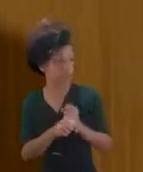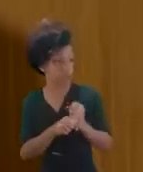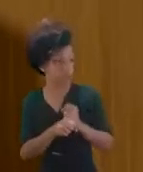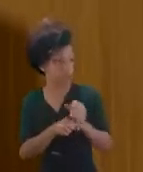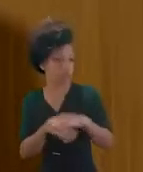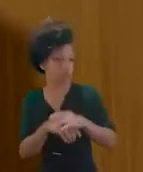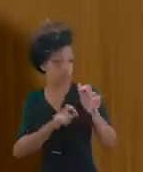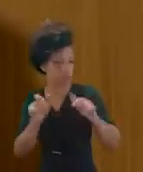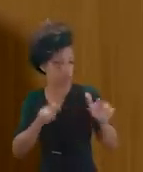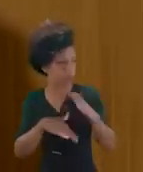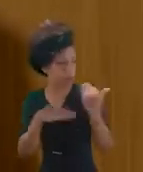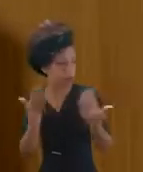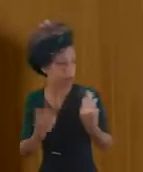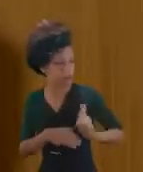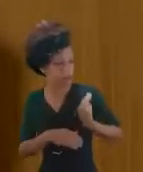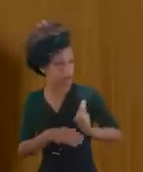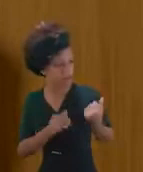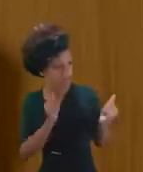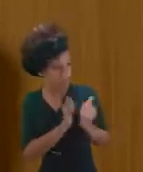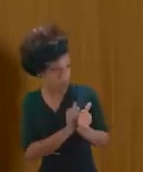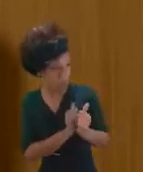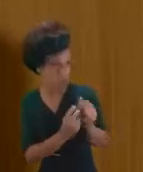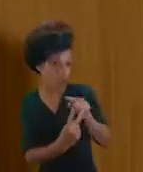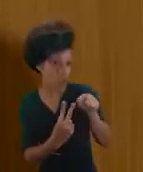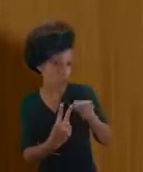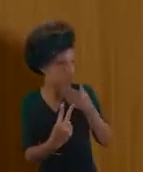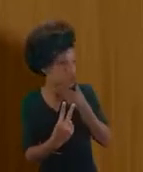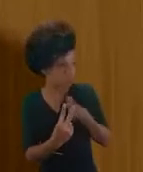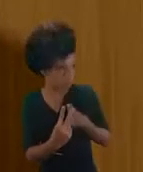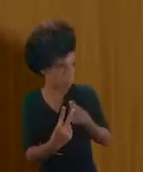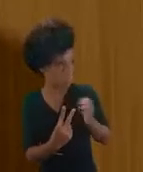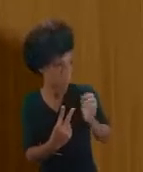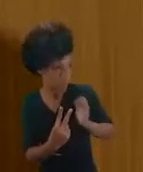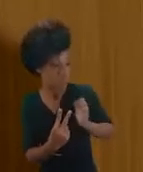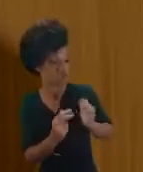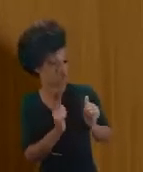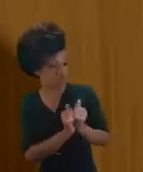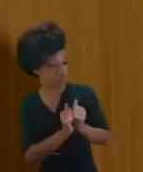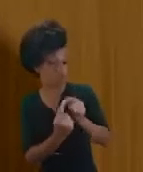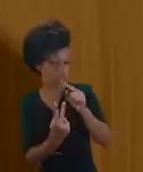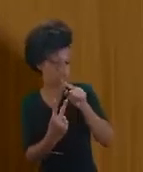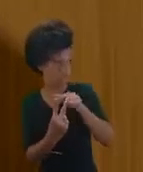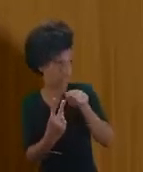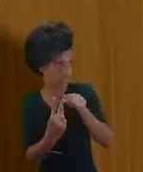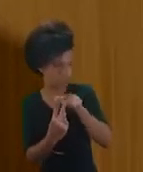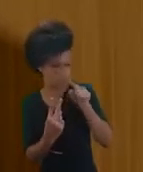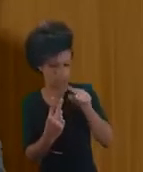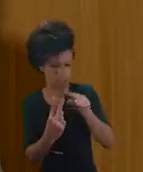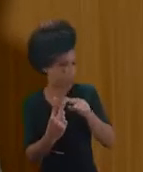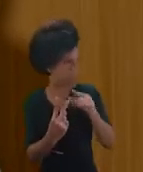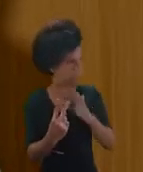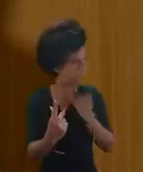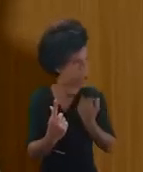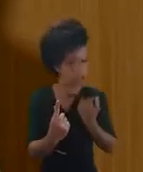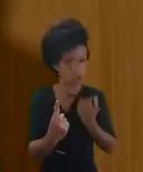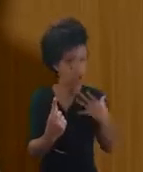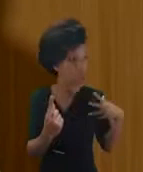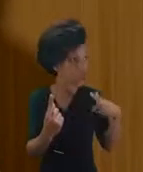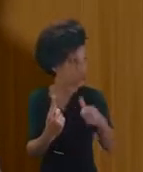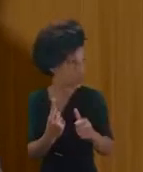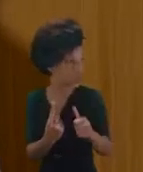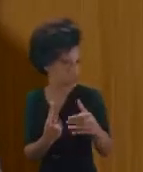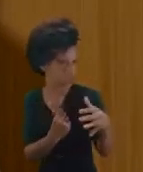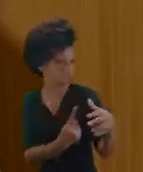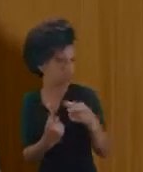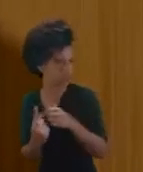que as pessoas morreram que elas viveu a vida inteira juntos dois homens vivendo juntos aí eu morri tudo aquilo que os dois conquistaram